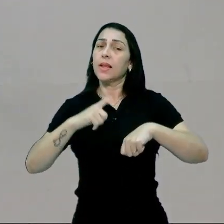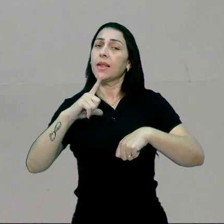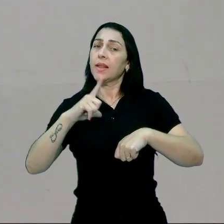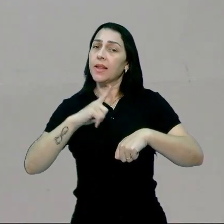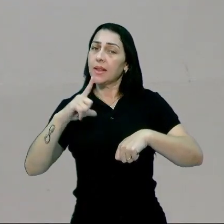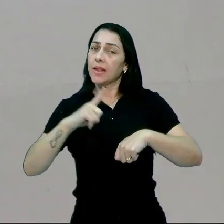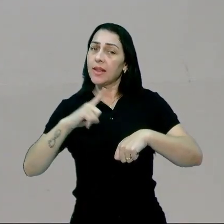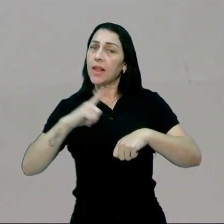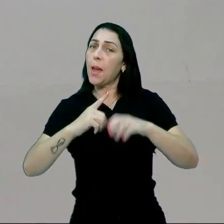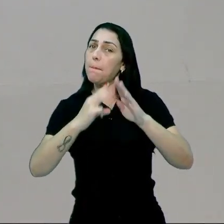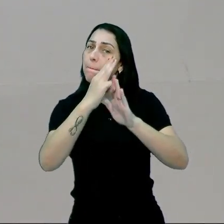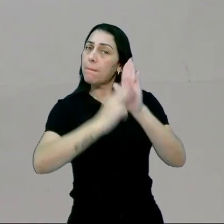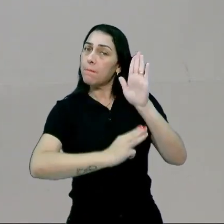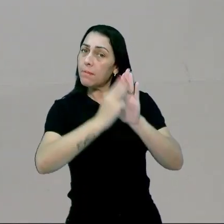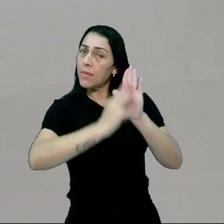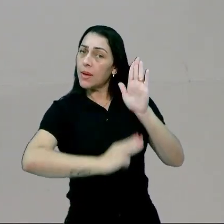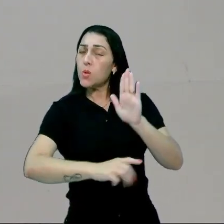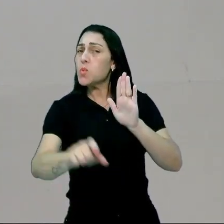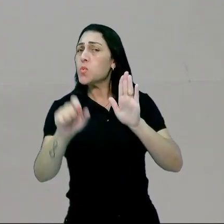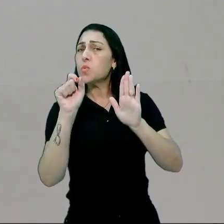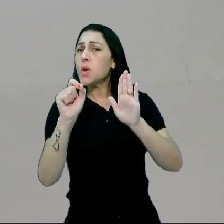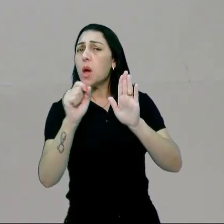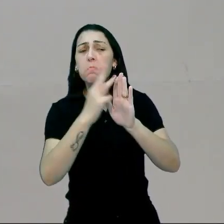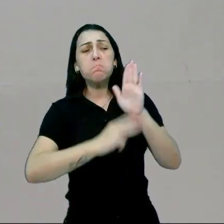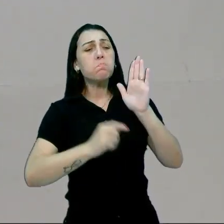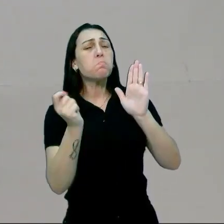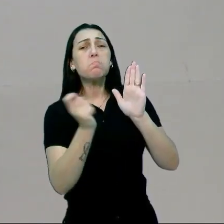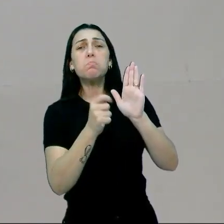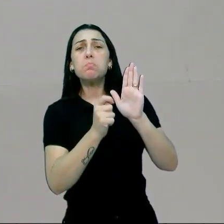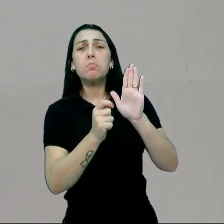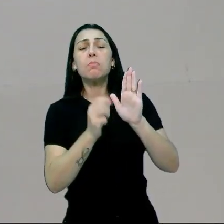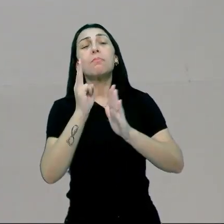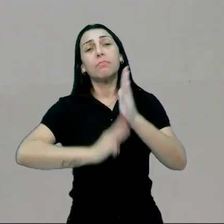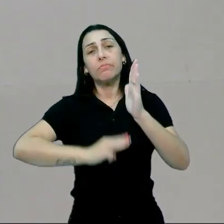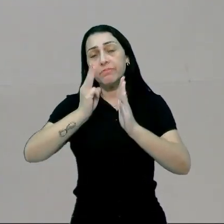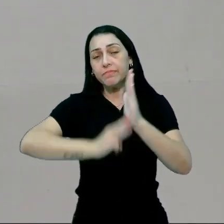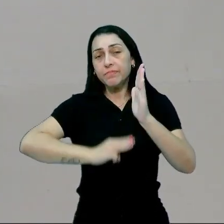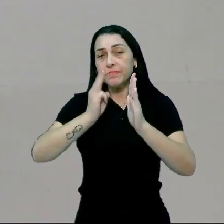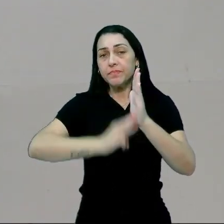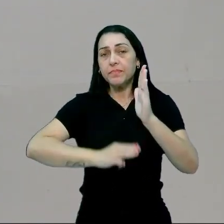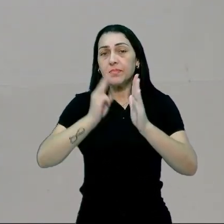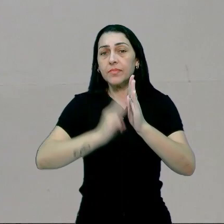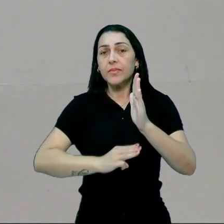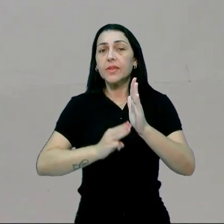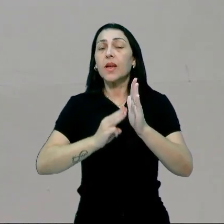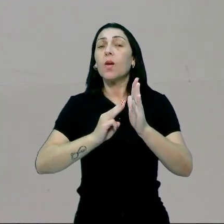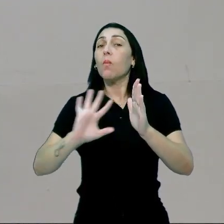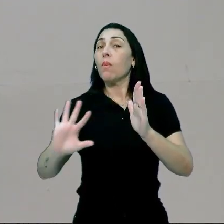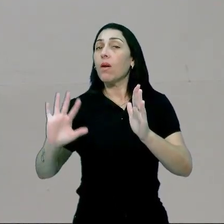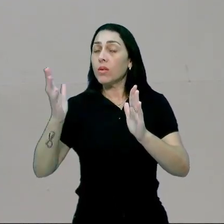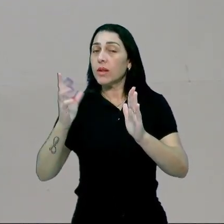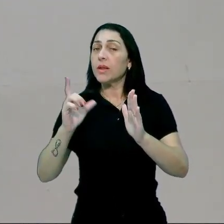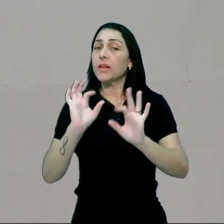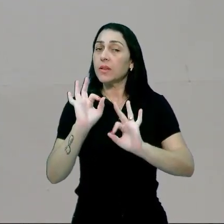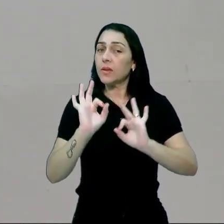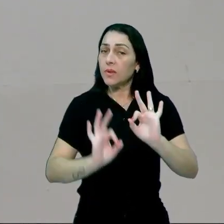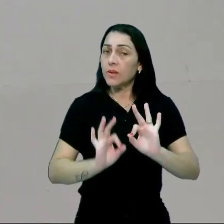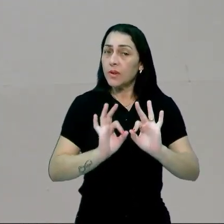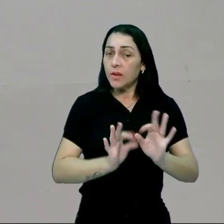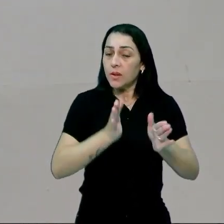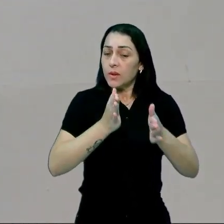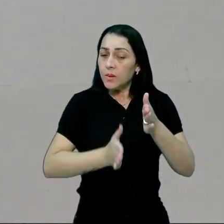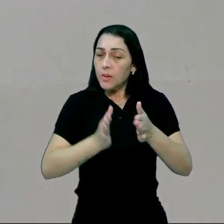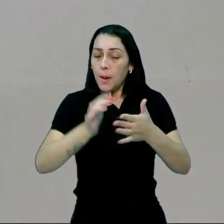haja método. E o que é um método? Método são procedimentos que são